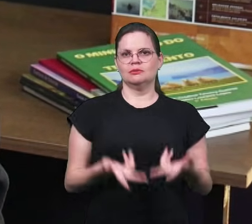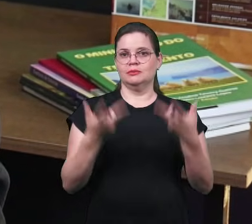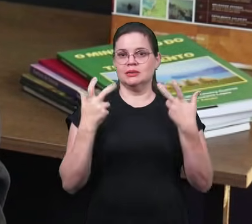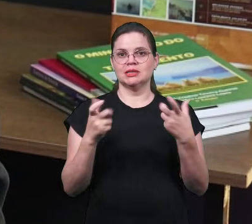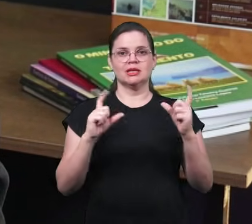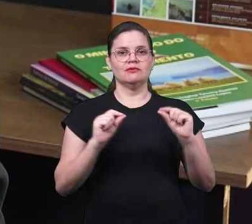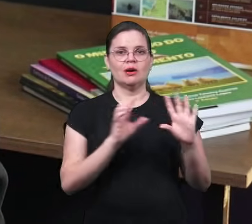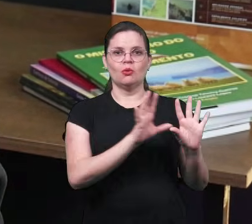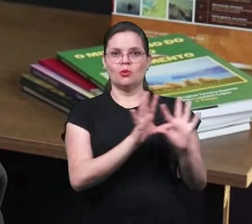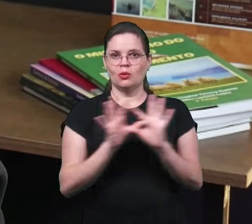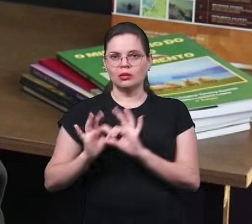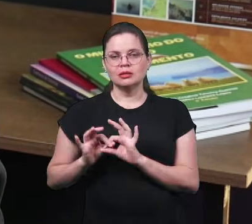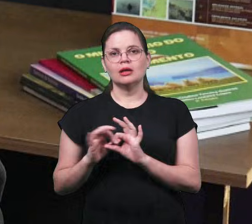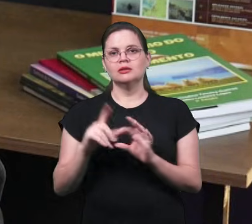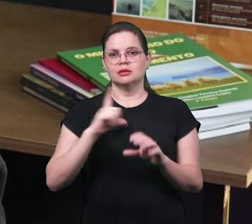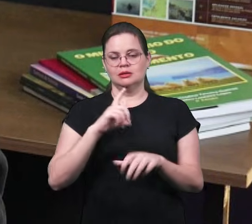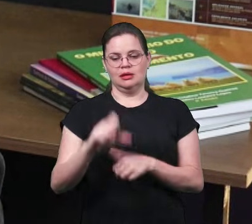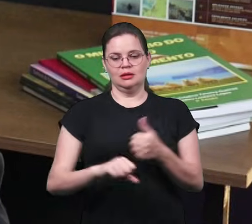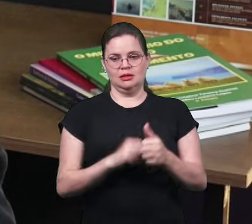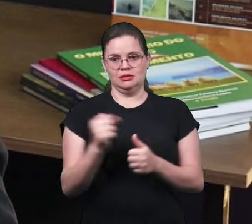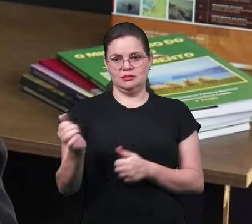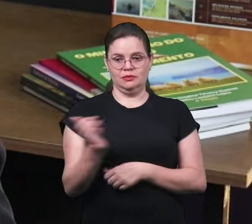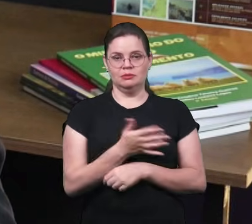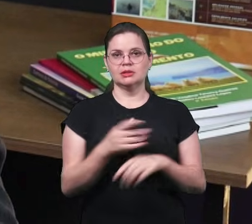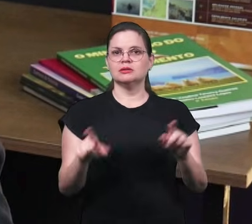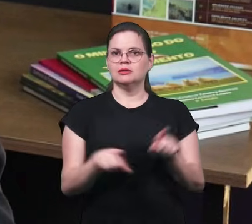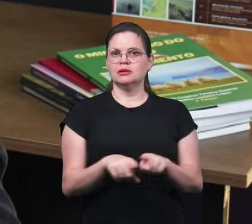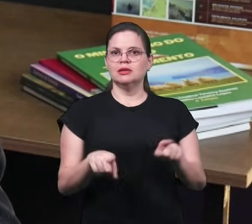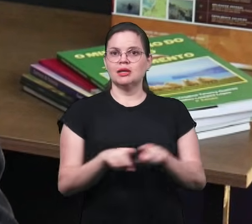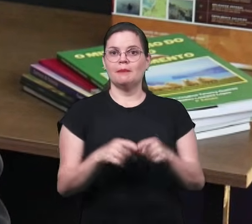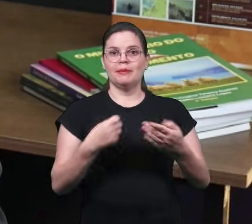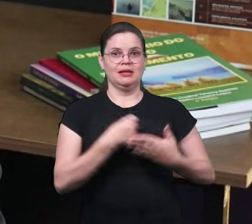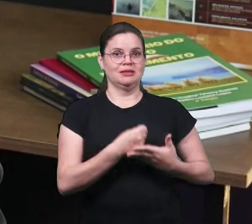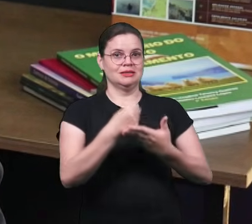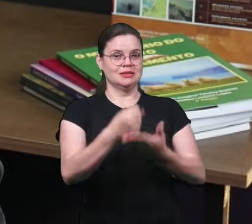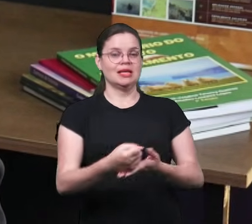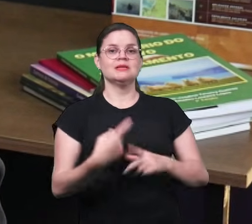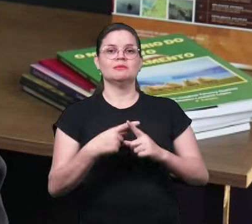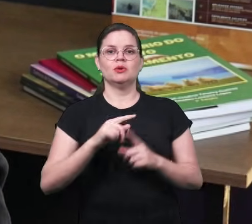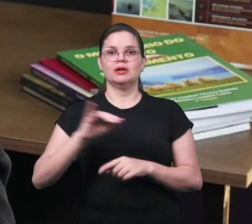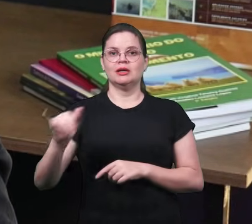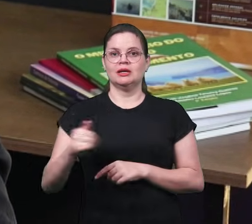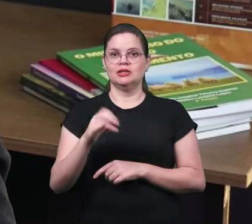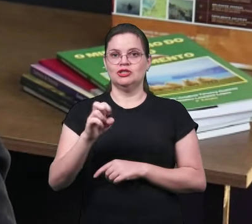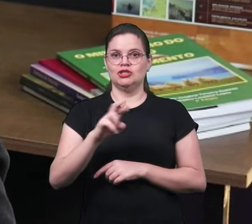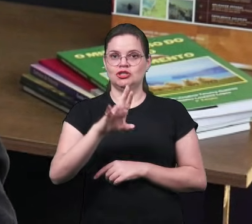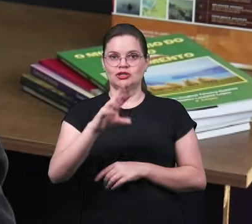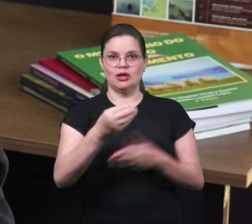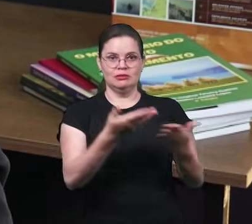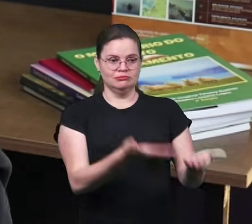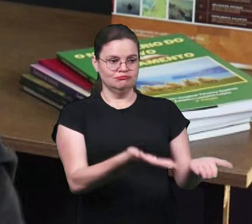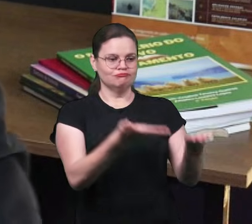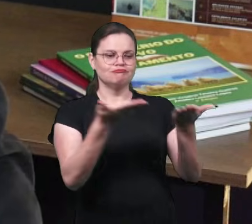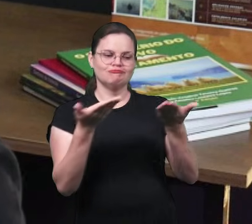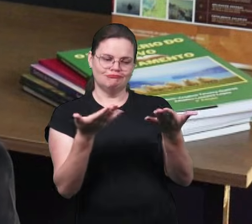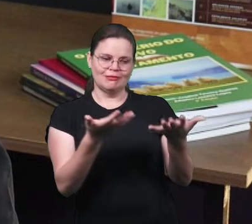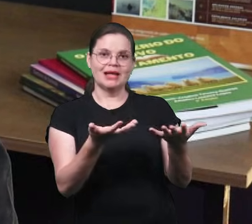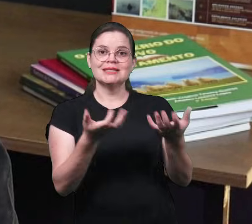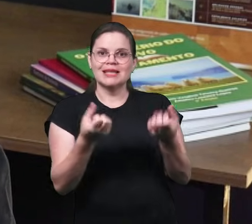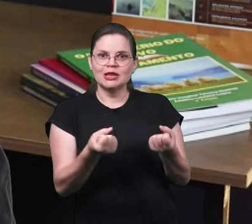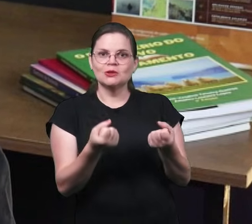à assistência. Né? Jetro recebe Moisés, assiste Moisés, e agora nós vamos ver a